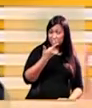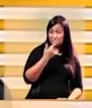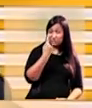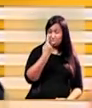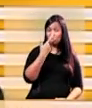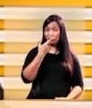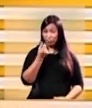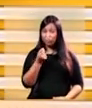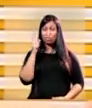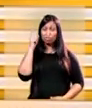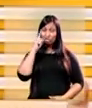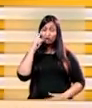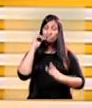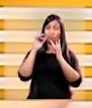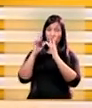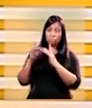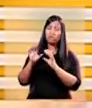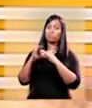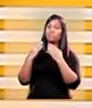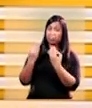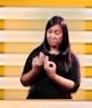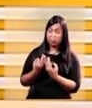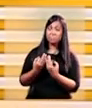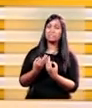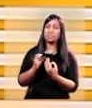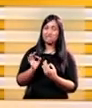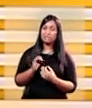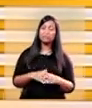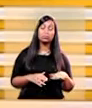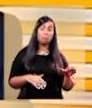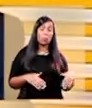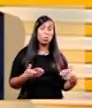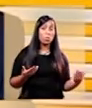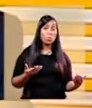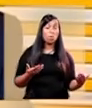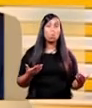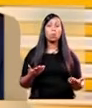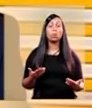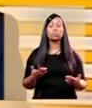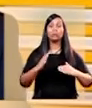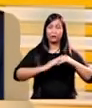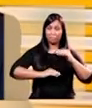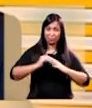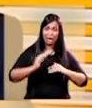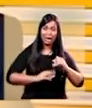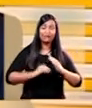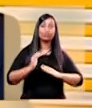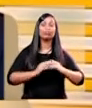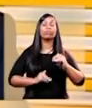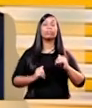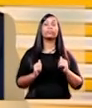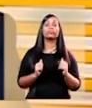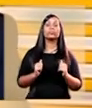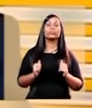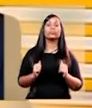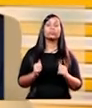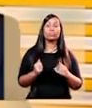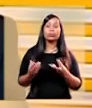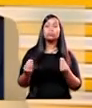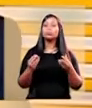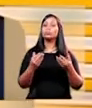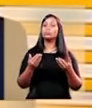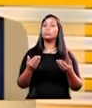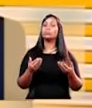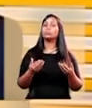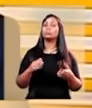dias de contato com a família, coisas mais regradas, né? Embora hoje, né, na prática, né, falando da prática,